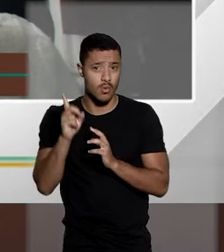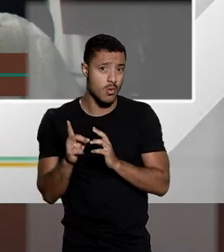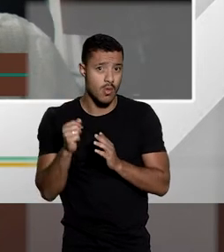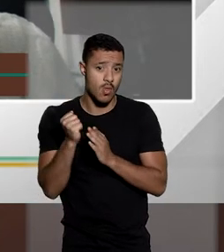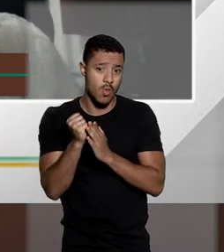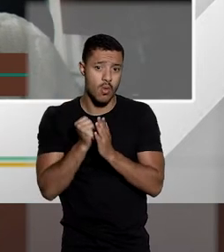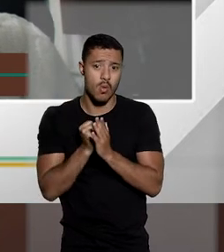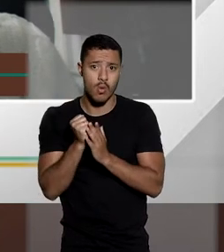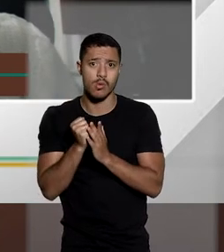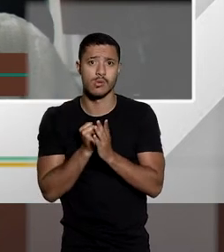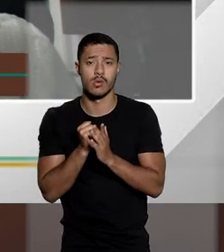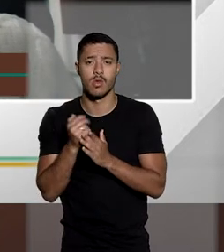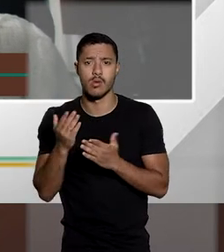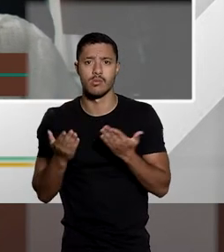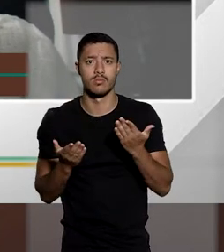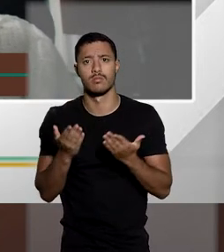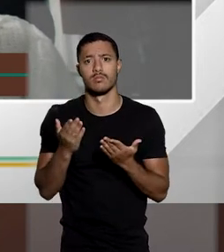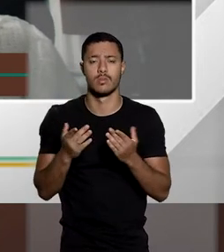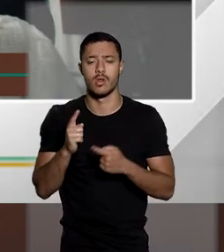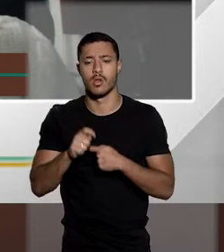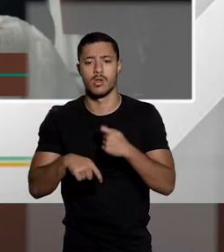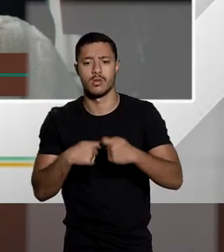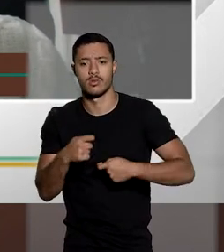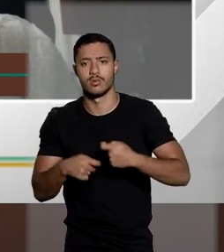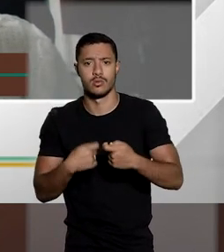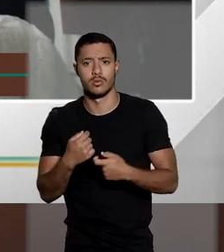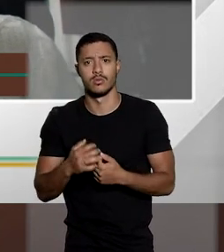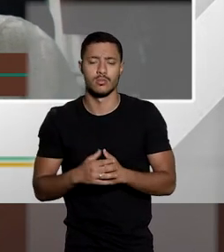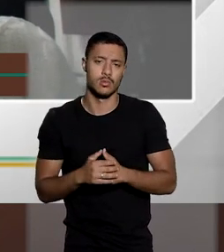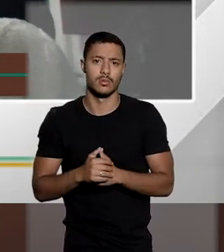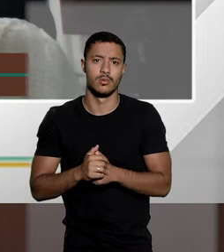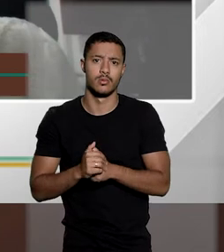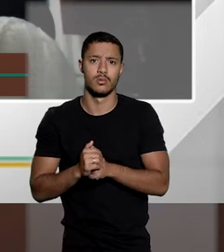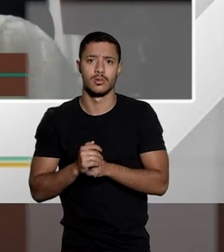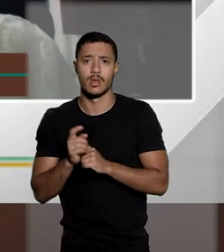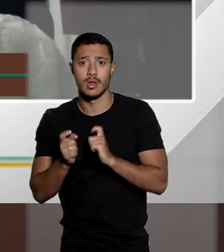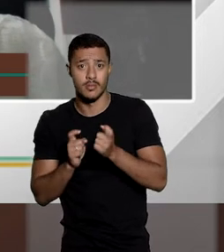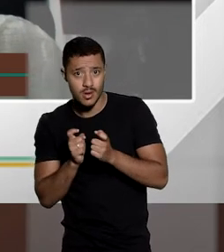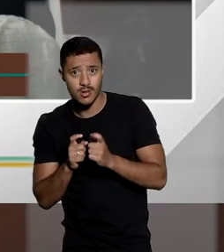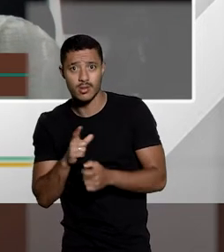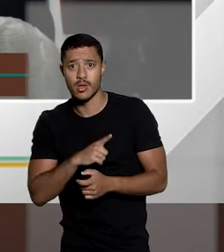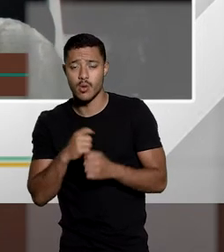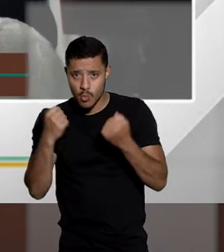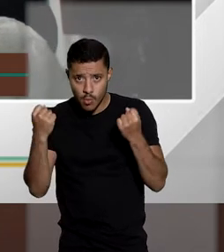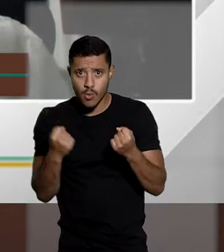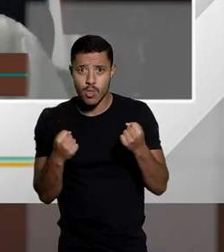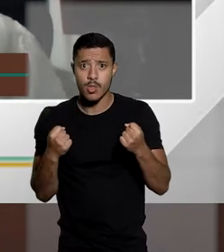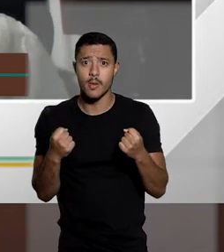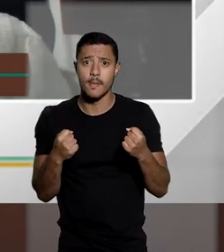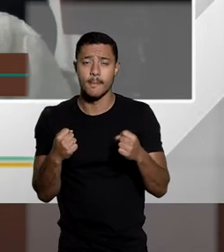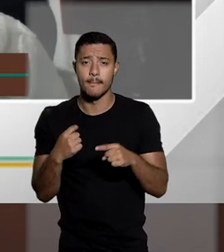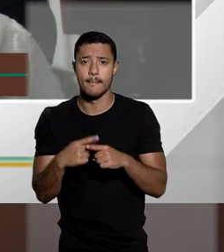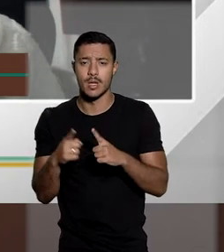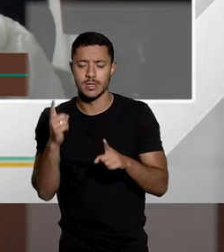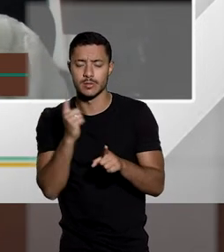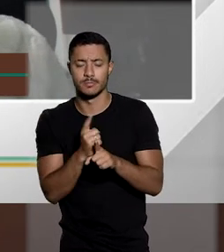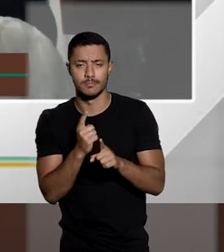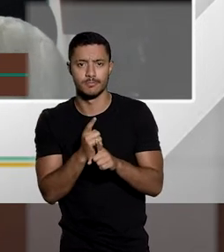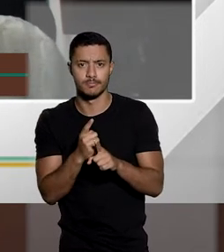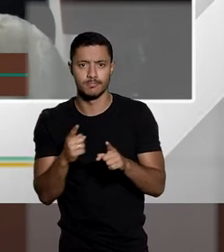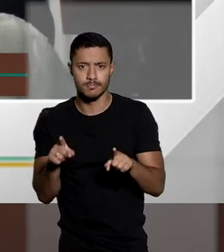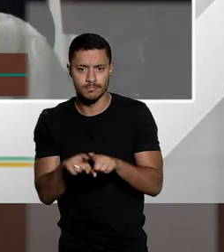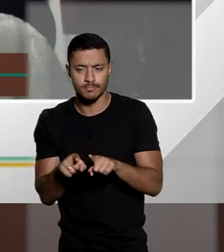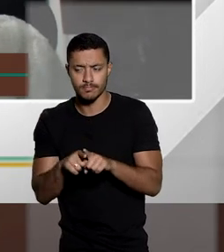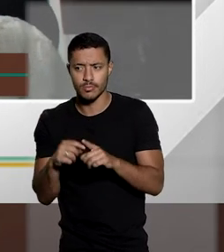do contratado ao equilíbrio econômico financeiro. A administração tem o poder de alteração lateral, mas em contrapartida